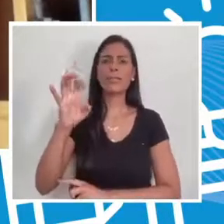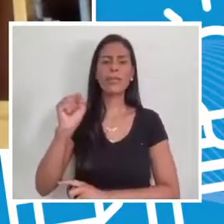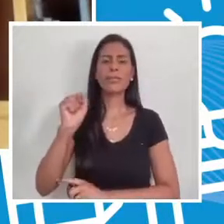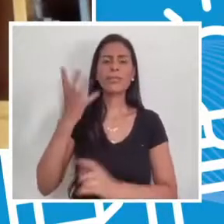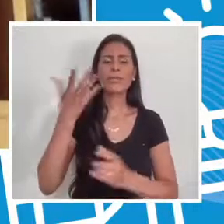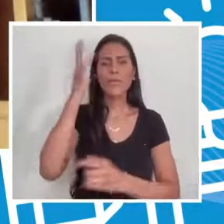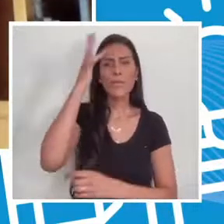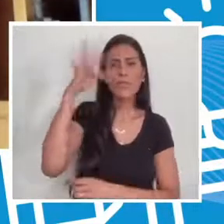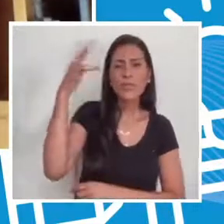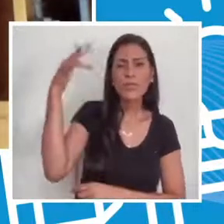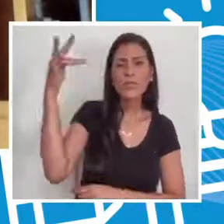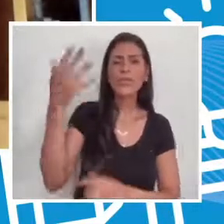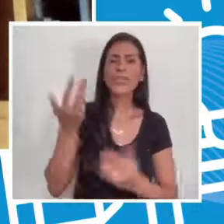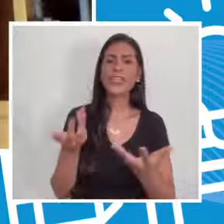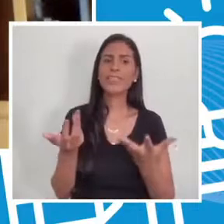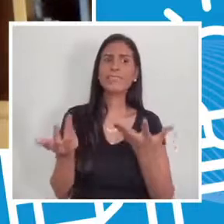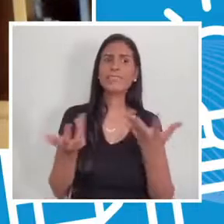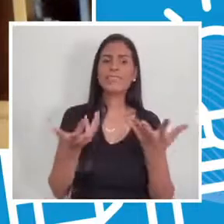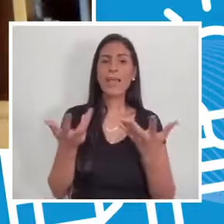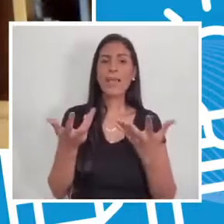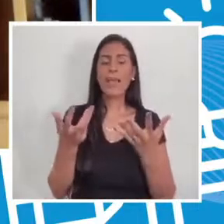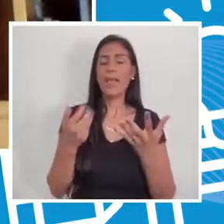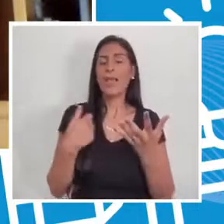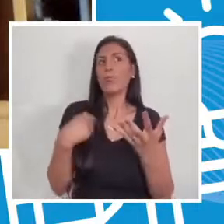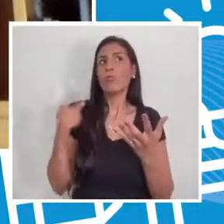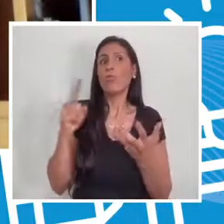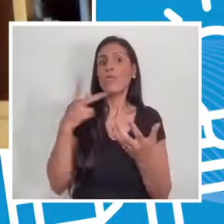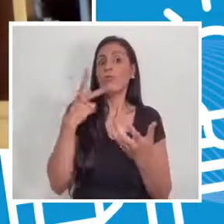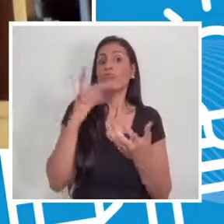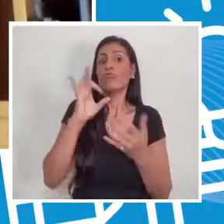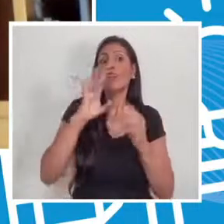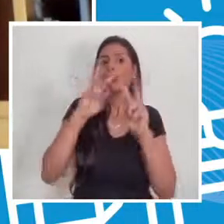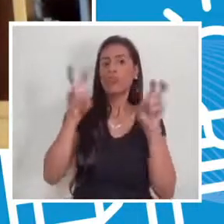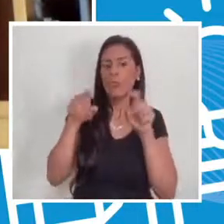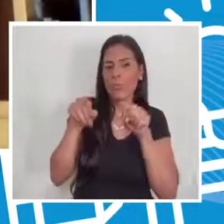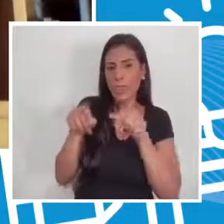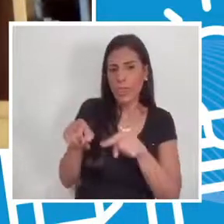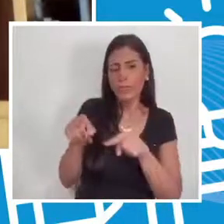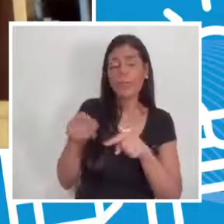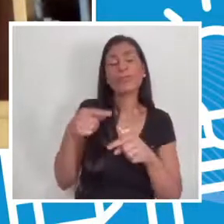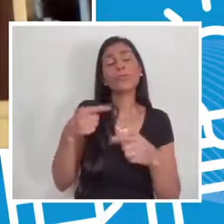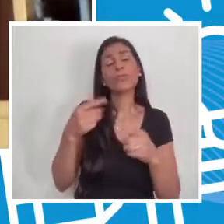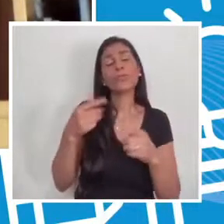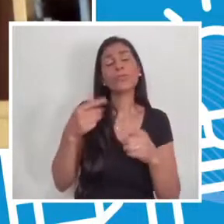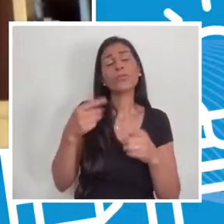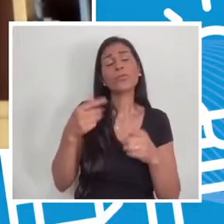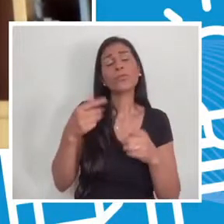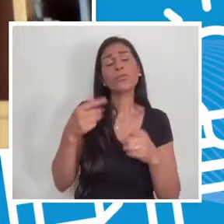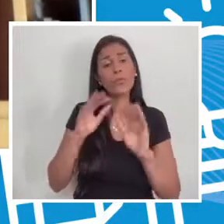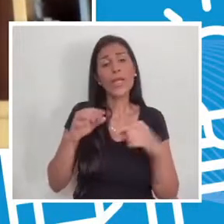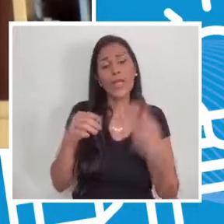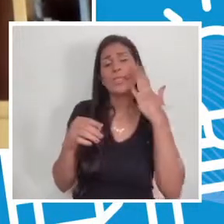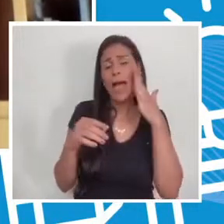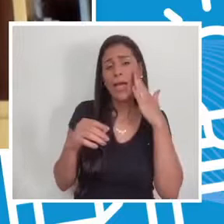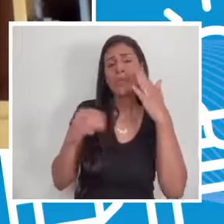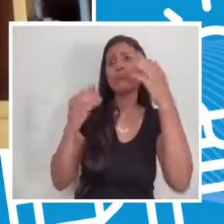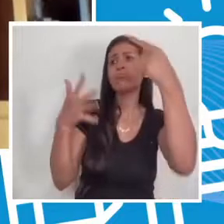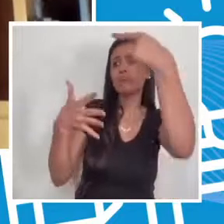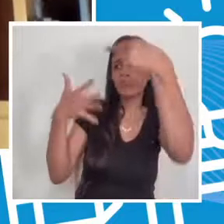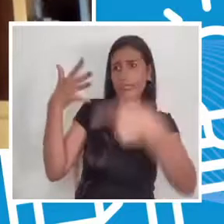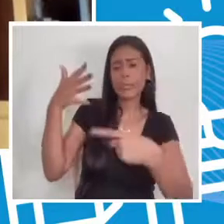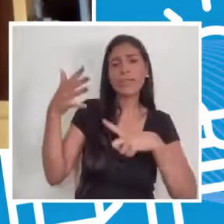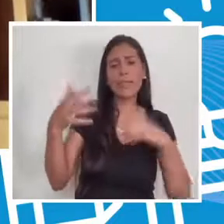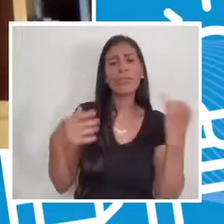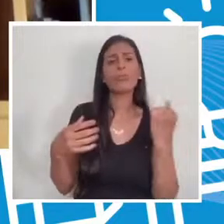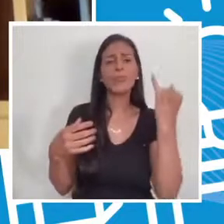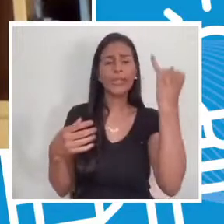dizendo isso, embora ter clareza do que os estudantes precisam aprender seja muito importante, mas eu estou dizendo